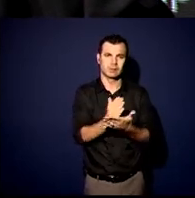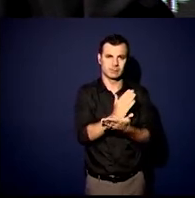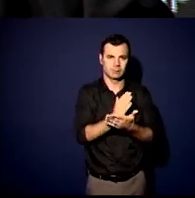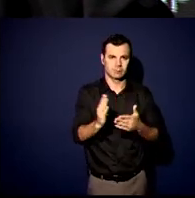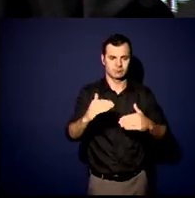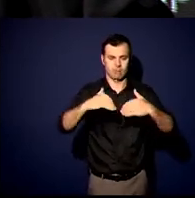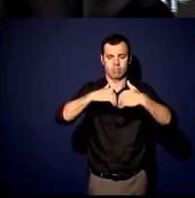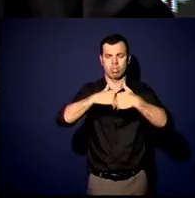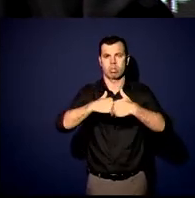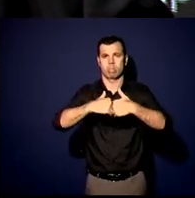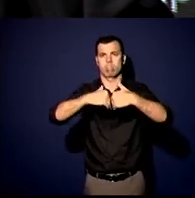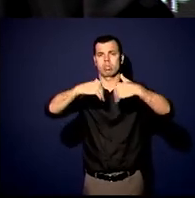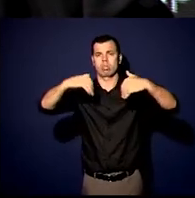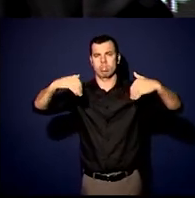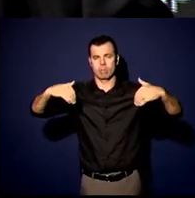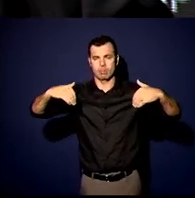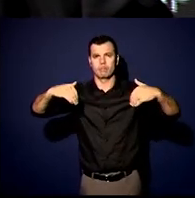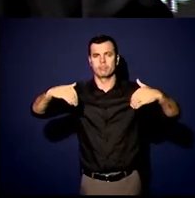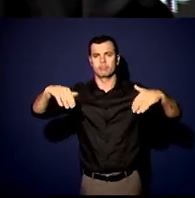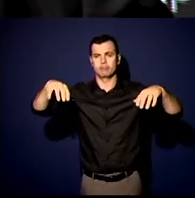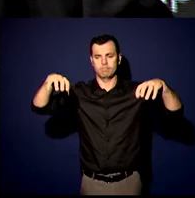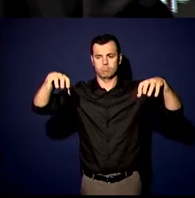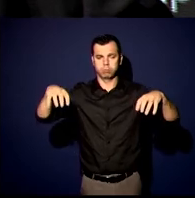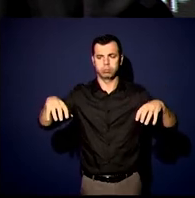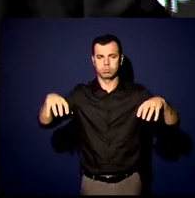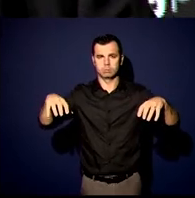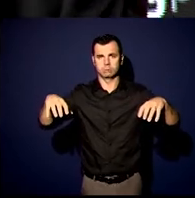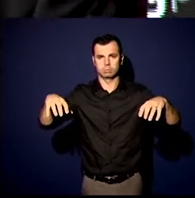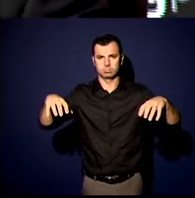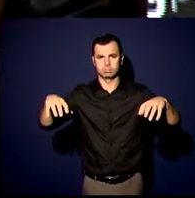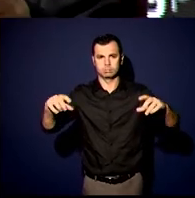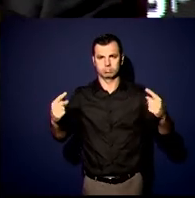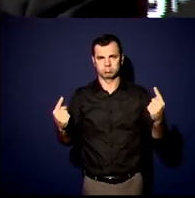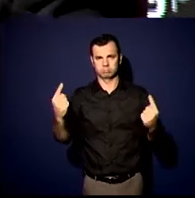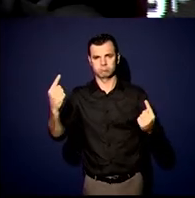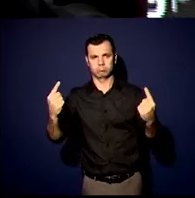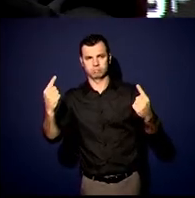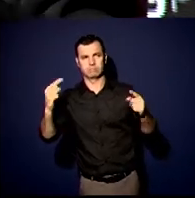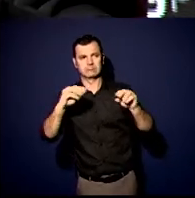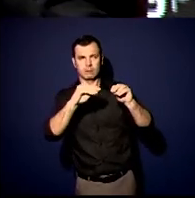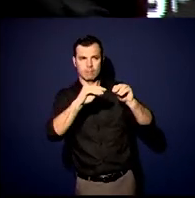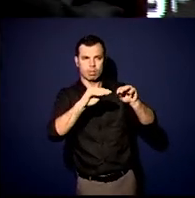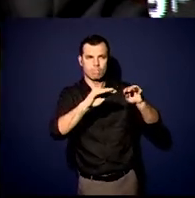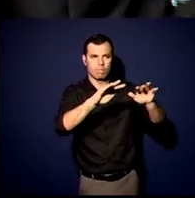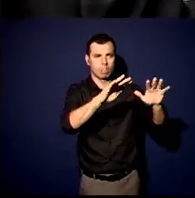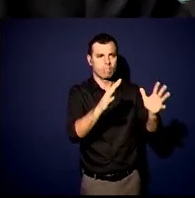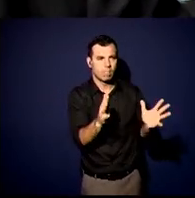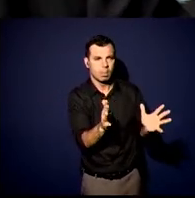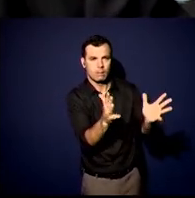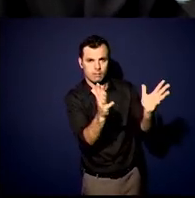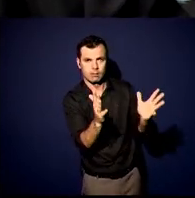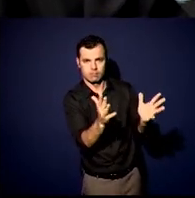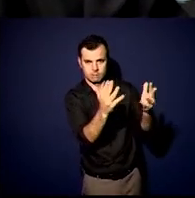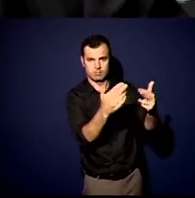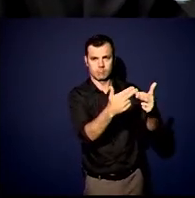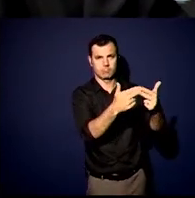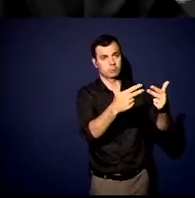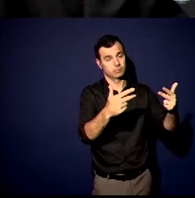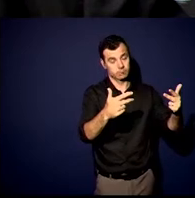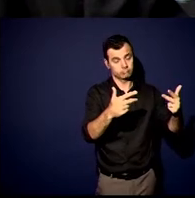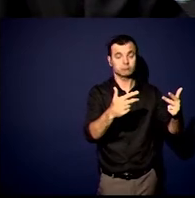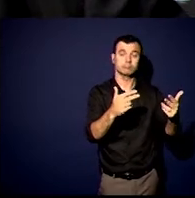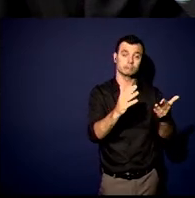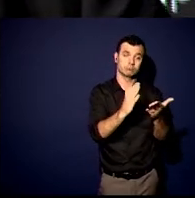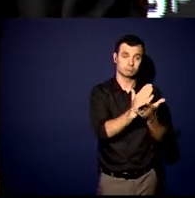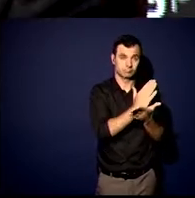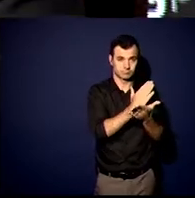que são ali proliferados que são incentivados estimulados acabam